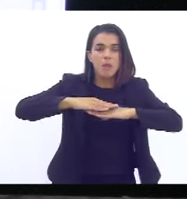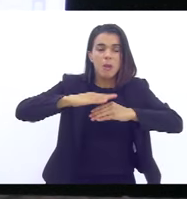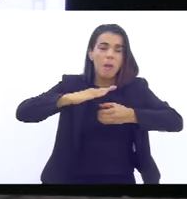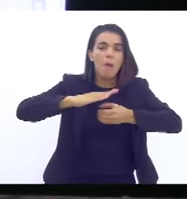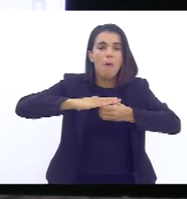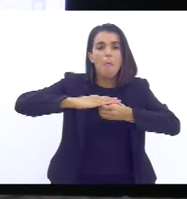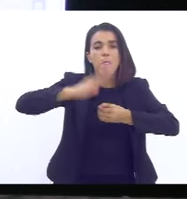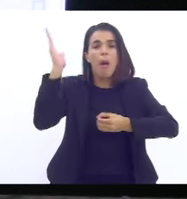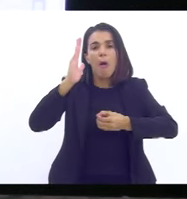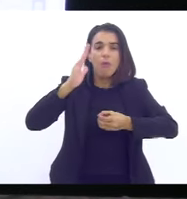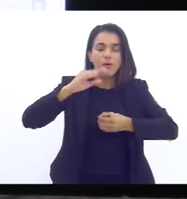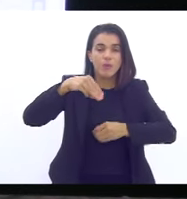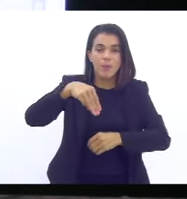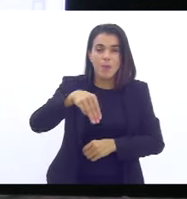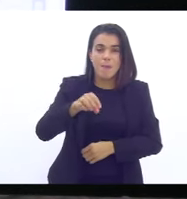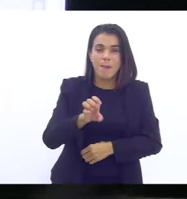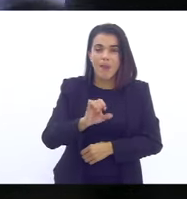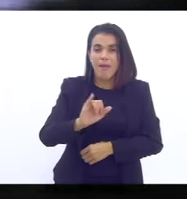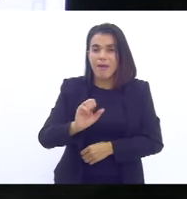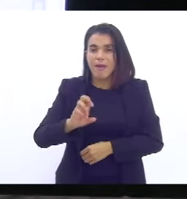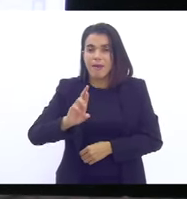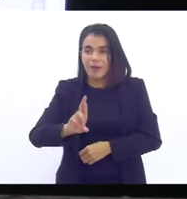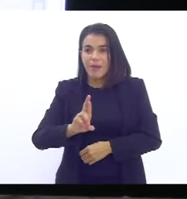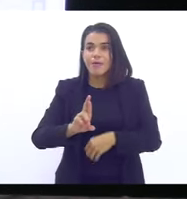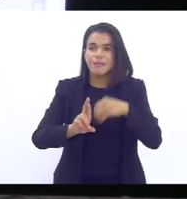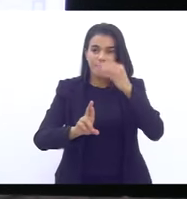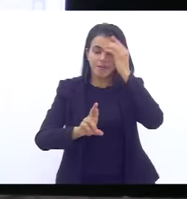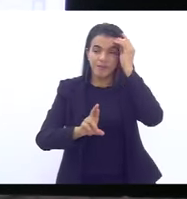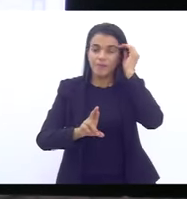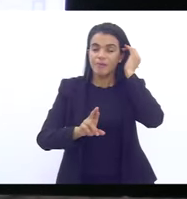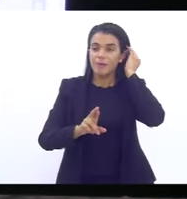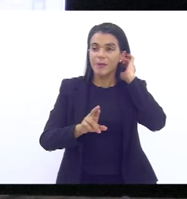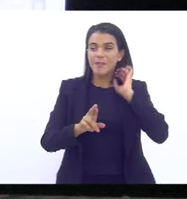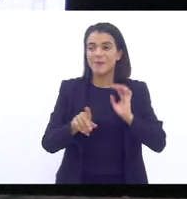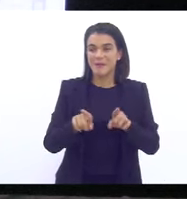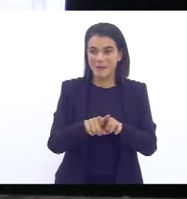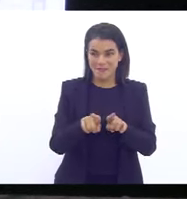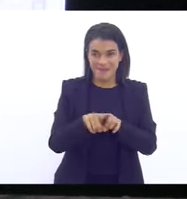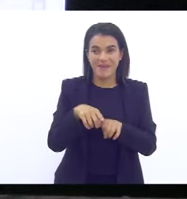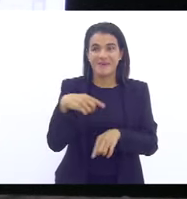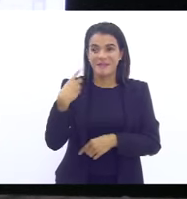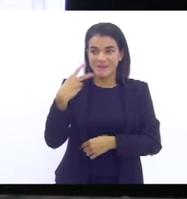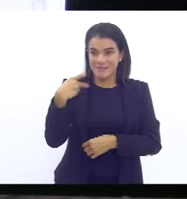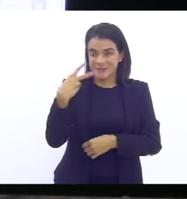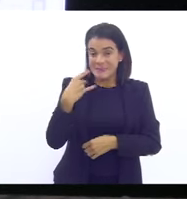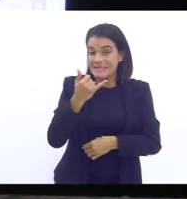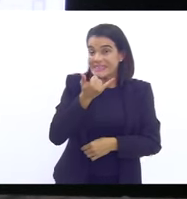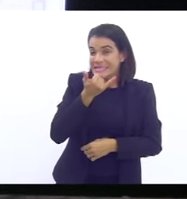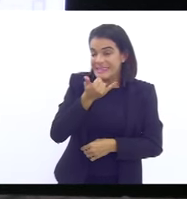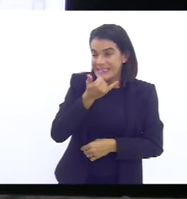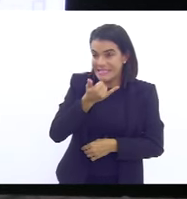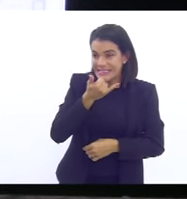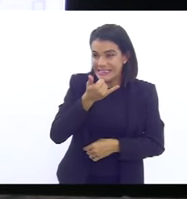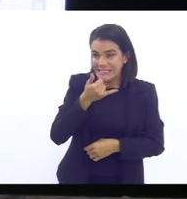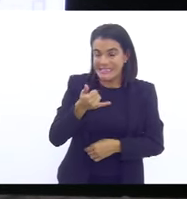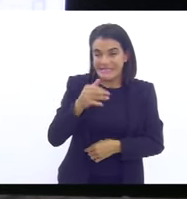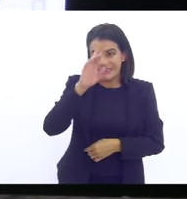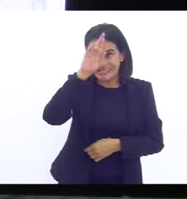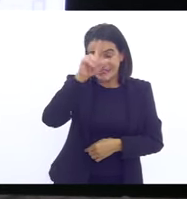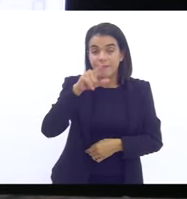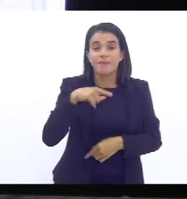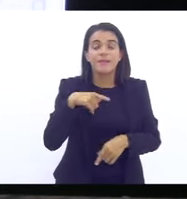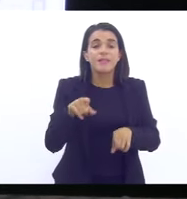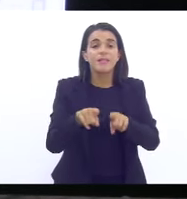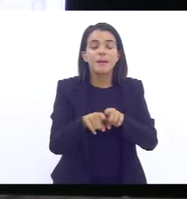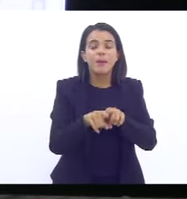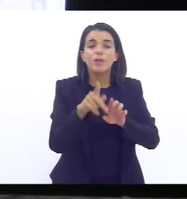Meia. Tivemos também uma situação, deputado Vitor Júnior, desculpa, fomos vereadores juntos, cometi aqui a gafe, do problema de